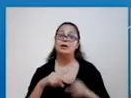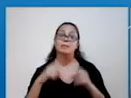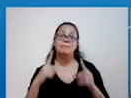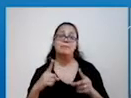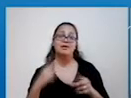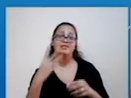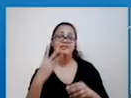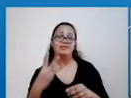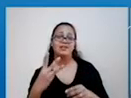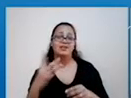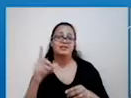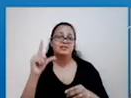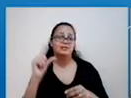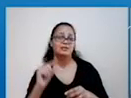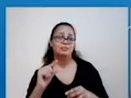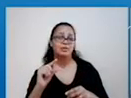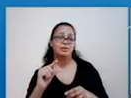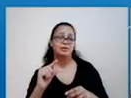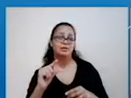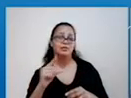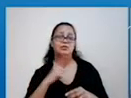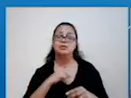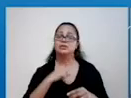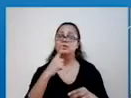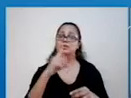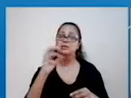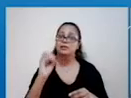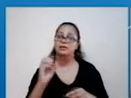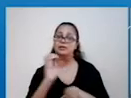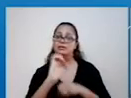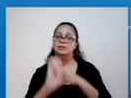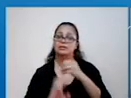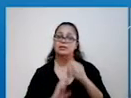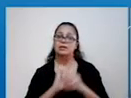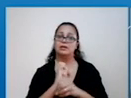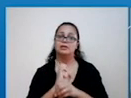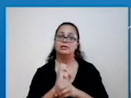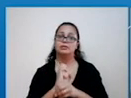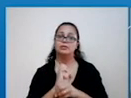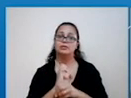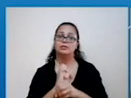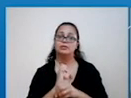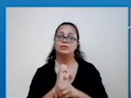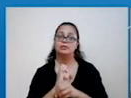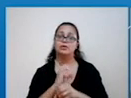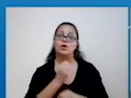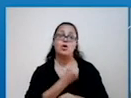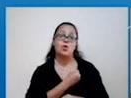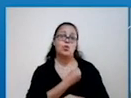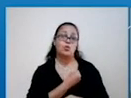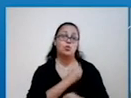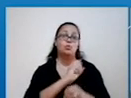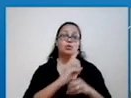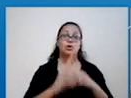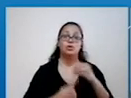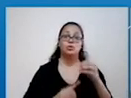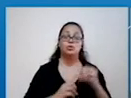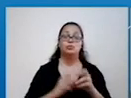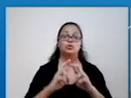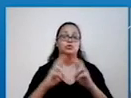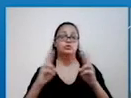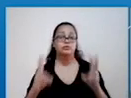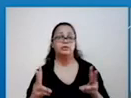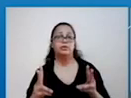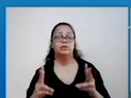ele passa a ter 10 elétrons. Então, são átomos que possuem o número atômico diferente, mas eles possuem o